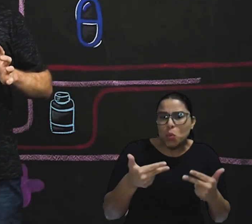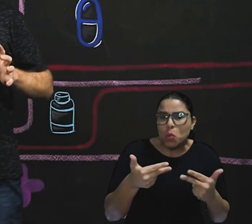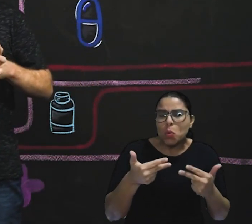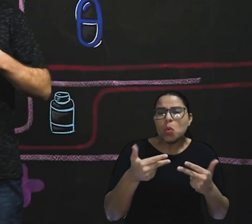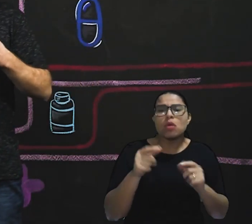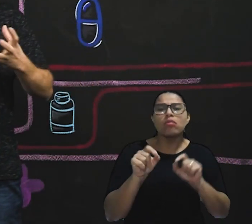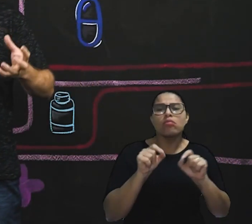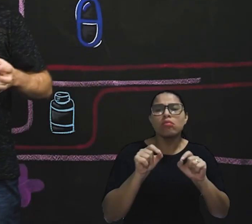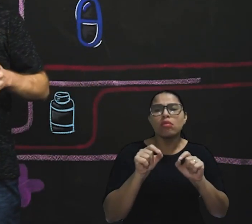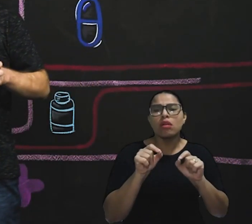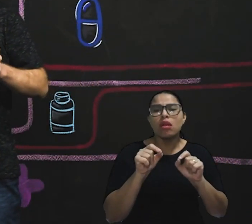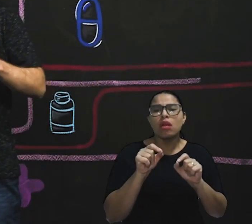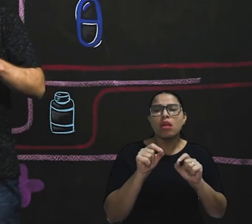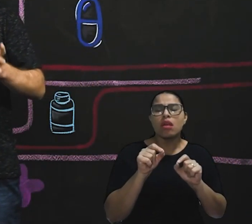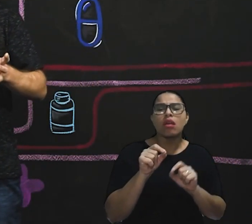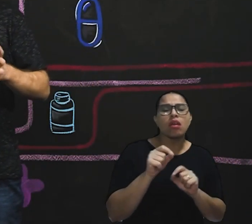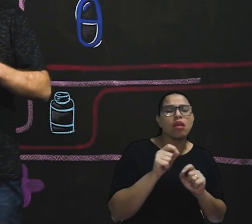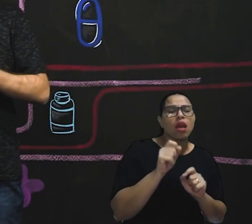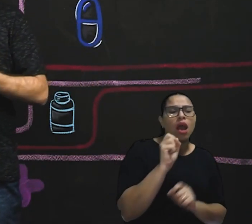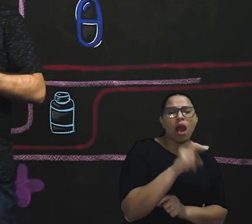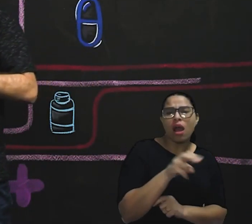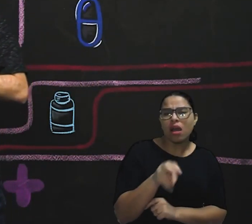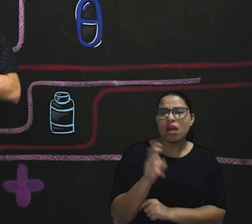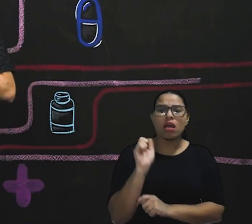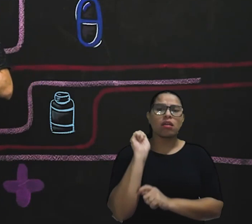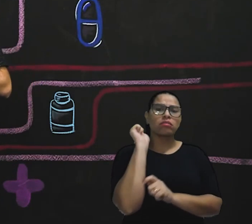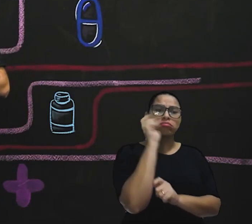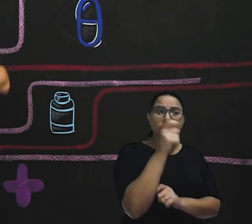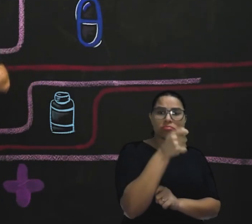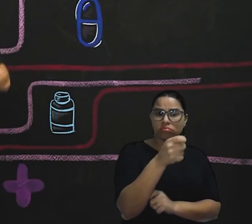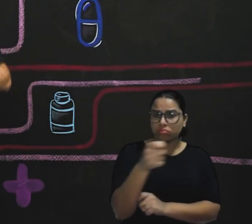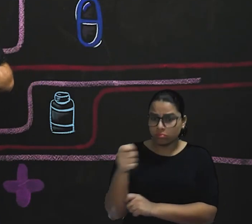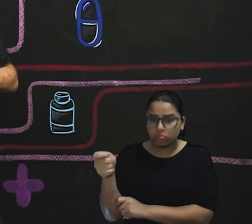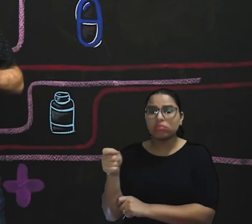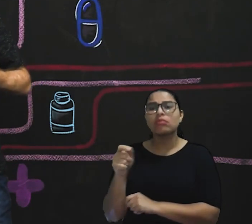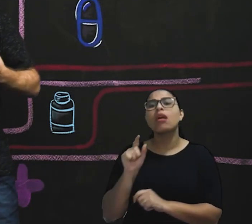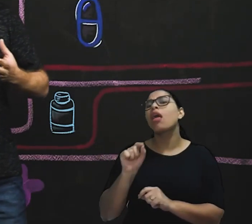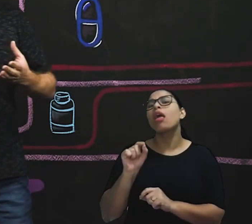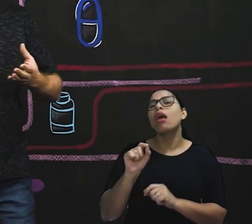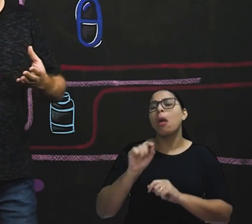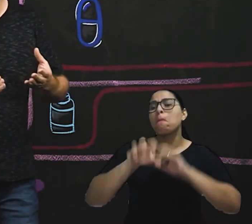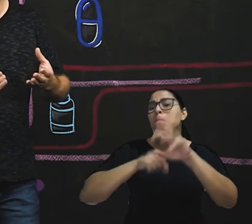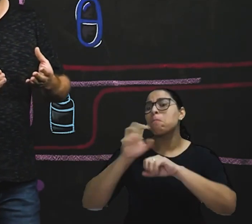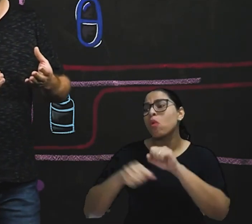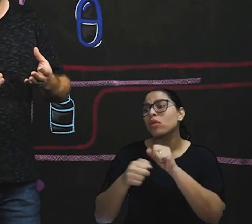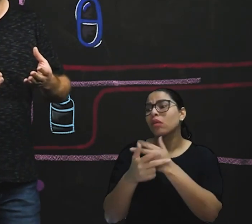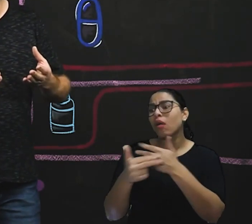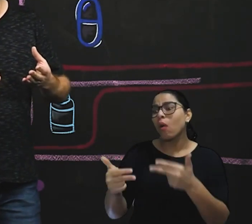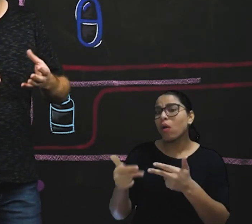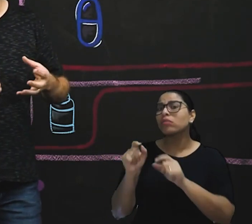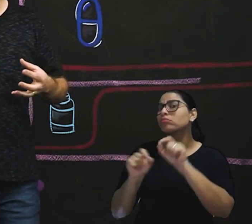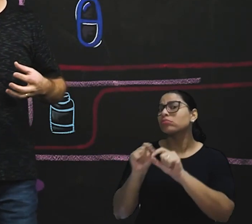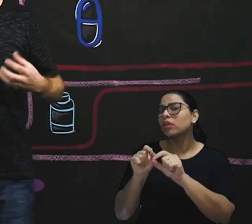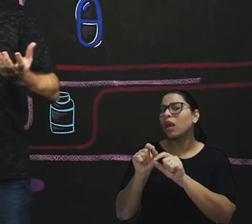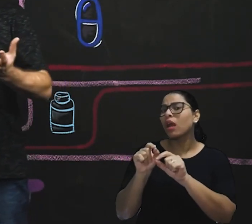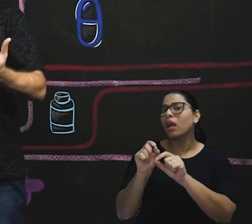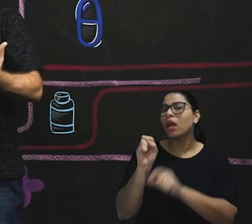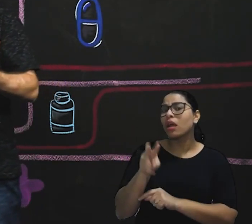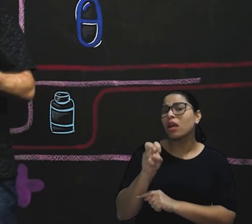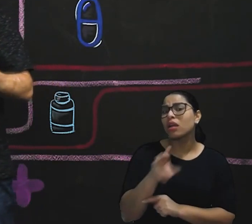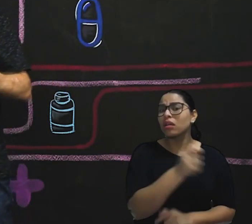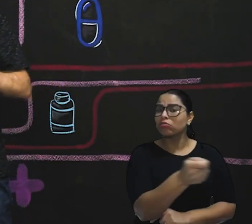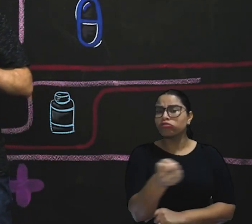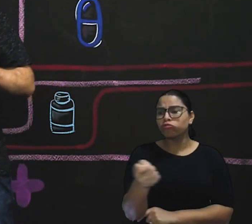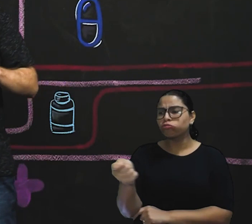foi criada pelos irmãos Rockefeller nos Estados Unidos, busca justamente uma maior produtividade agropecuária. E essa